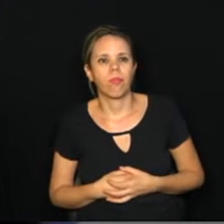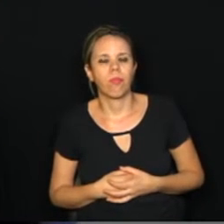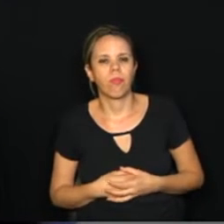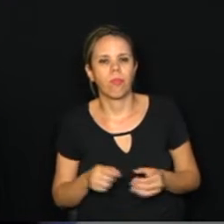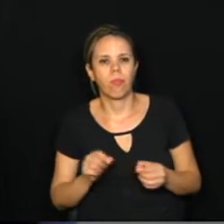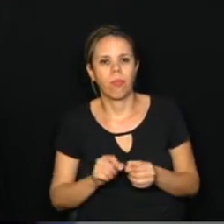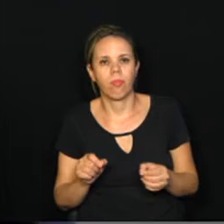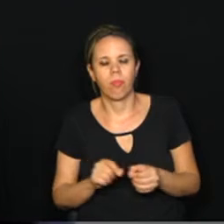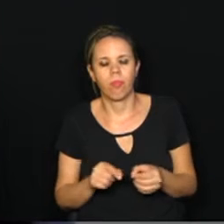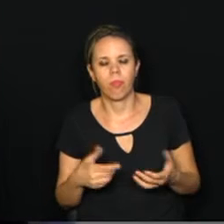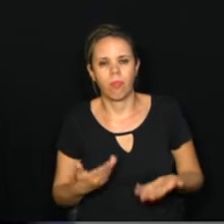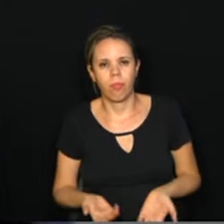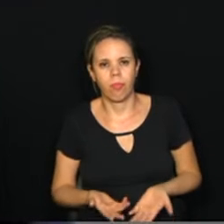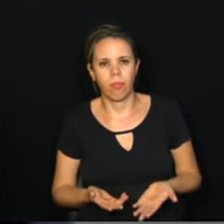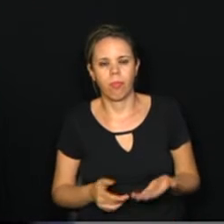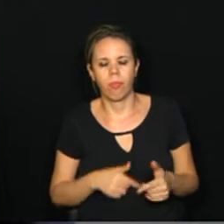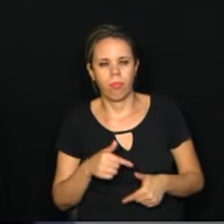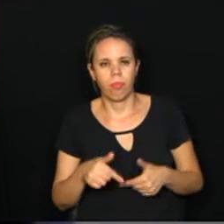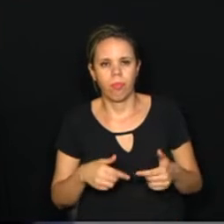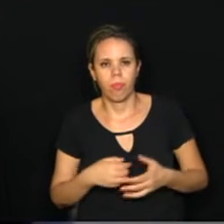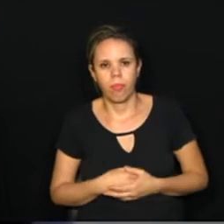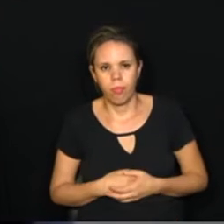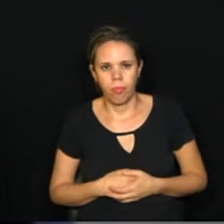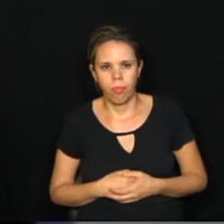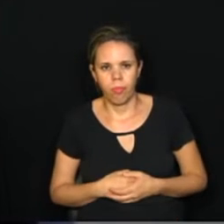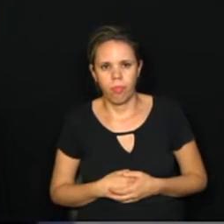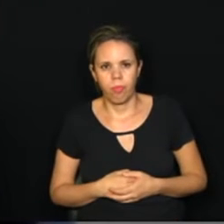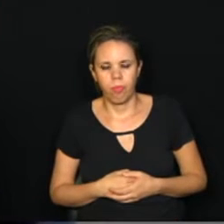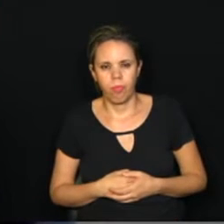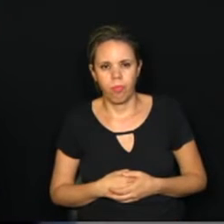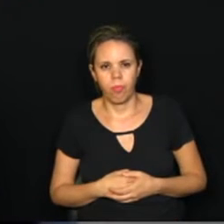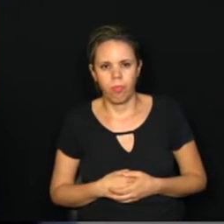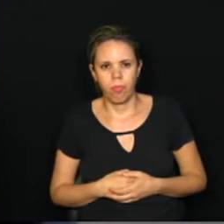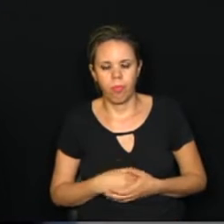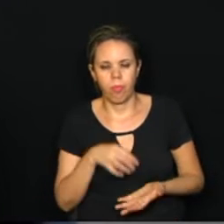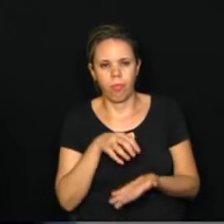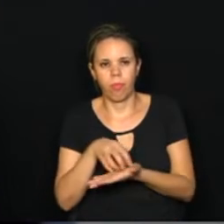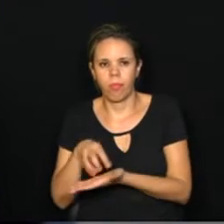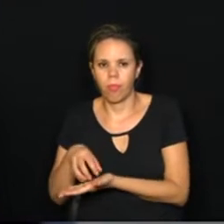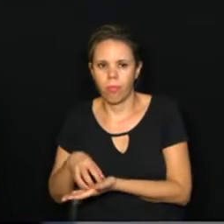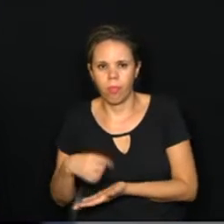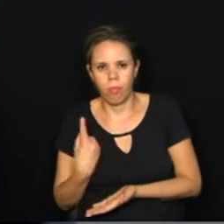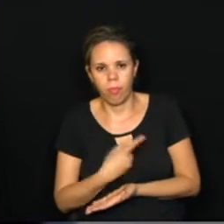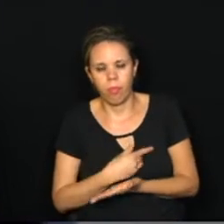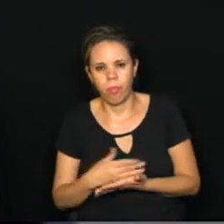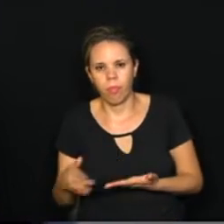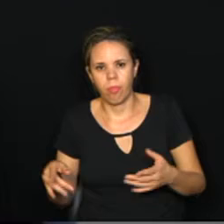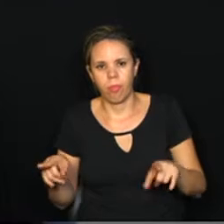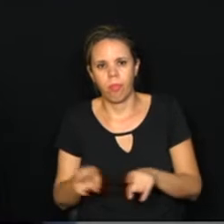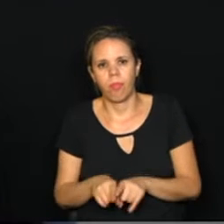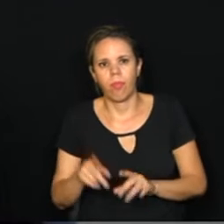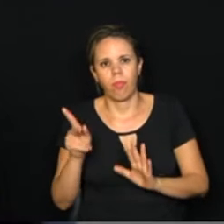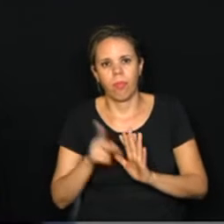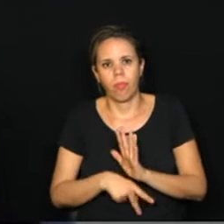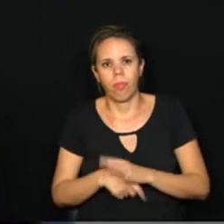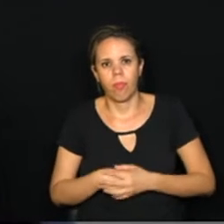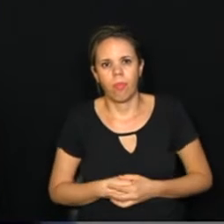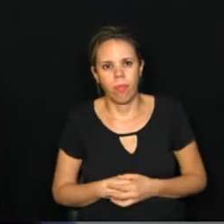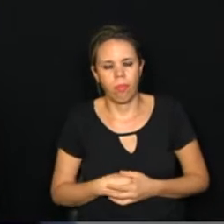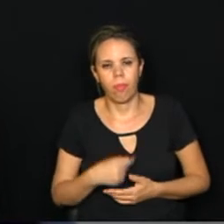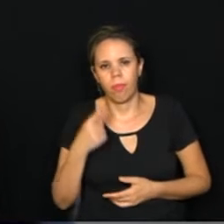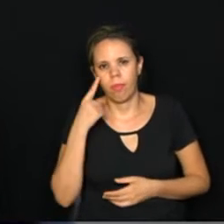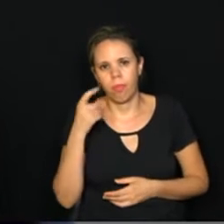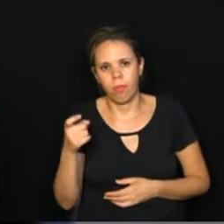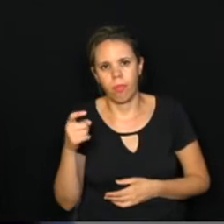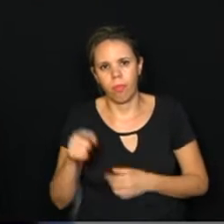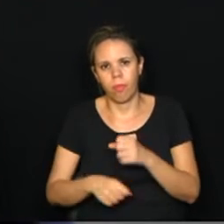fazendo essa atividade nos demais órgãos. Nós iniciamos também um projeto muito interessante